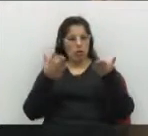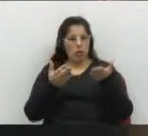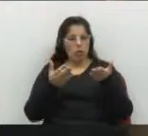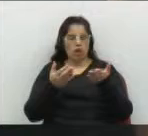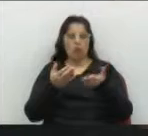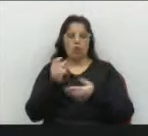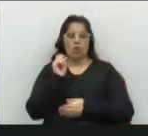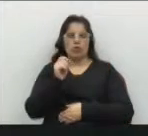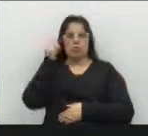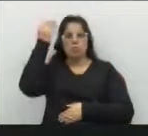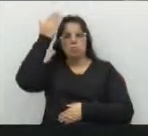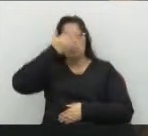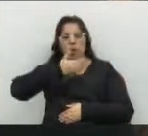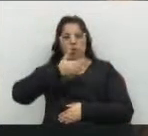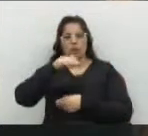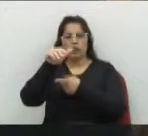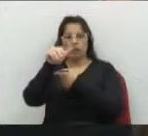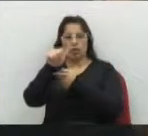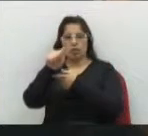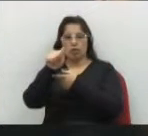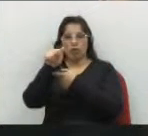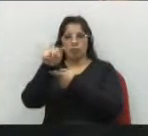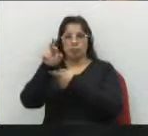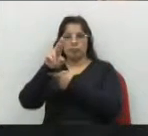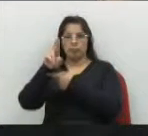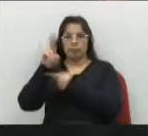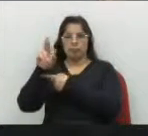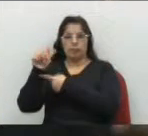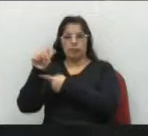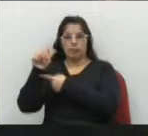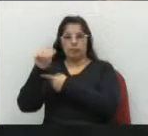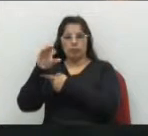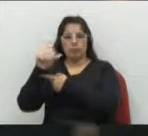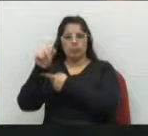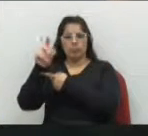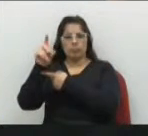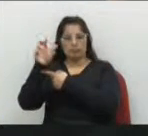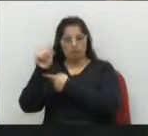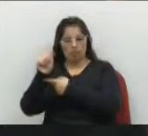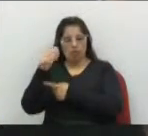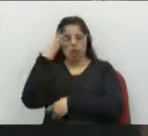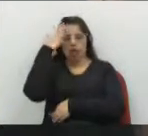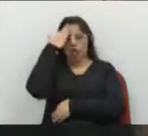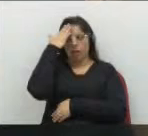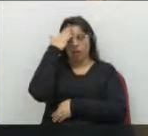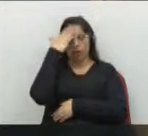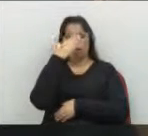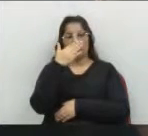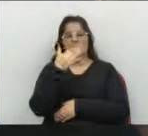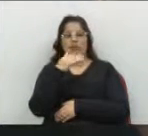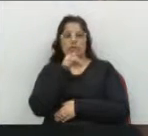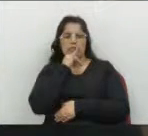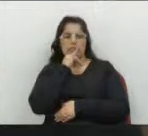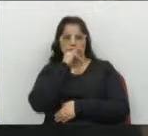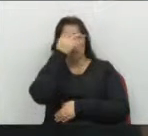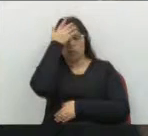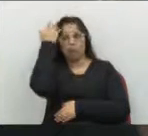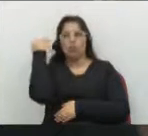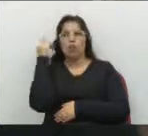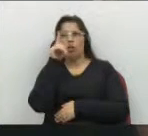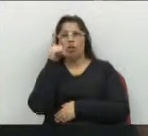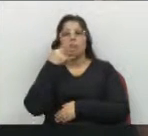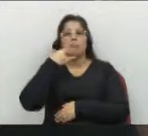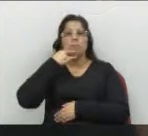arrancada. Sabemos que cidades vizinhas também, Piracicaba, tem uma pista de